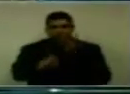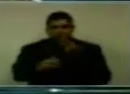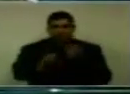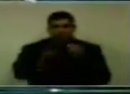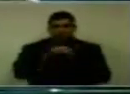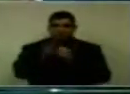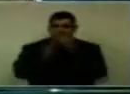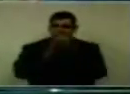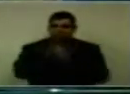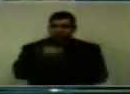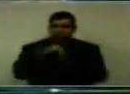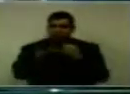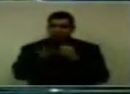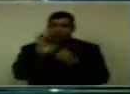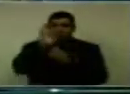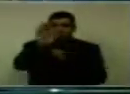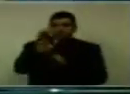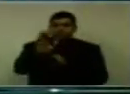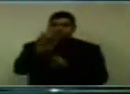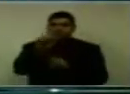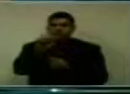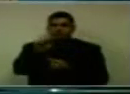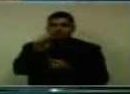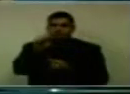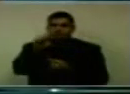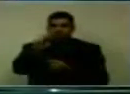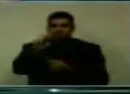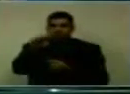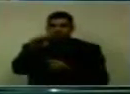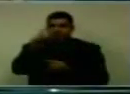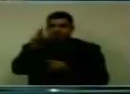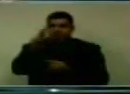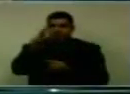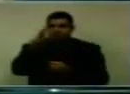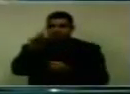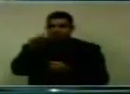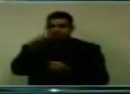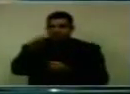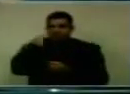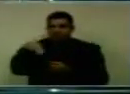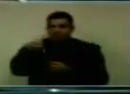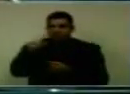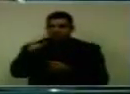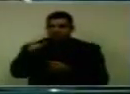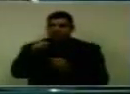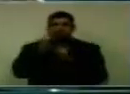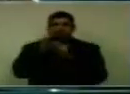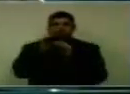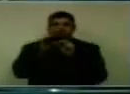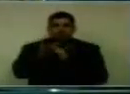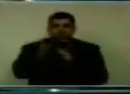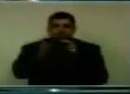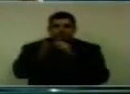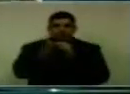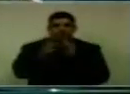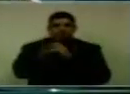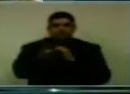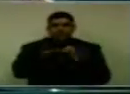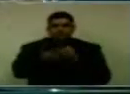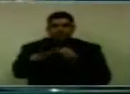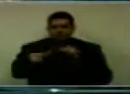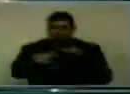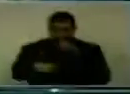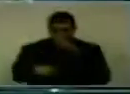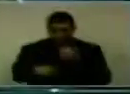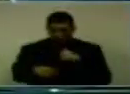dados oficiais apresentados pela Arsan. Se há contestação dos dados oficiais apresentados pela